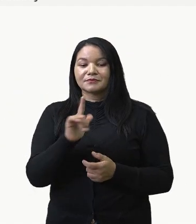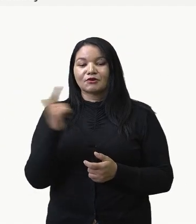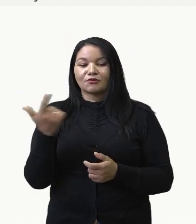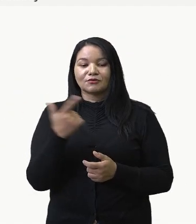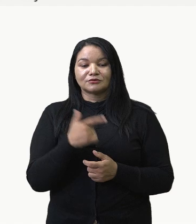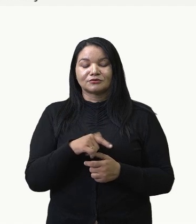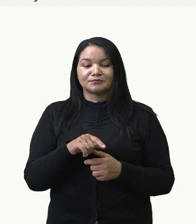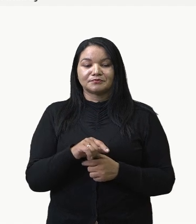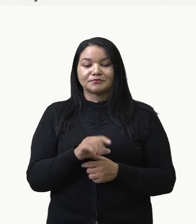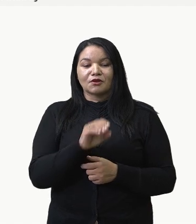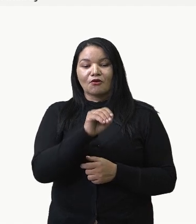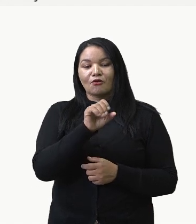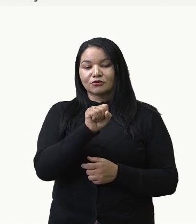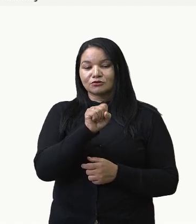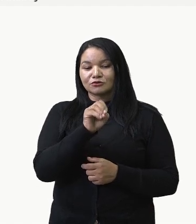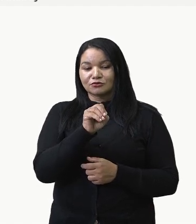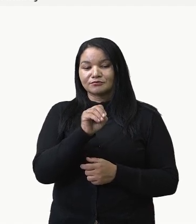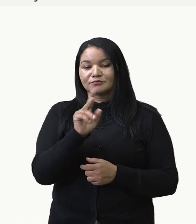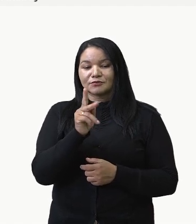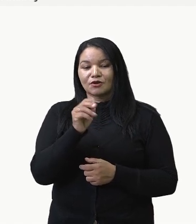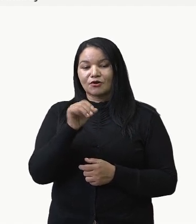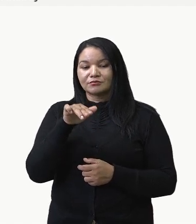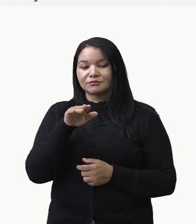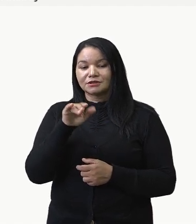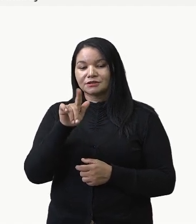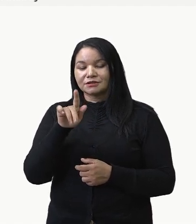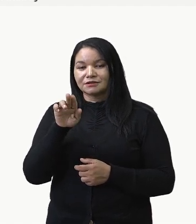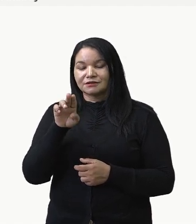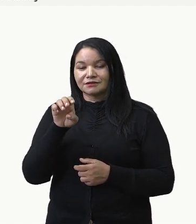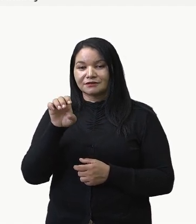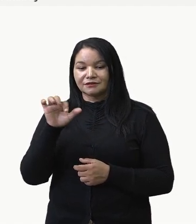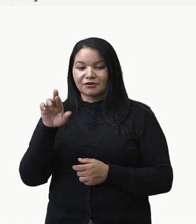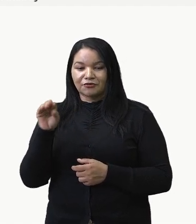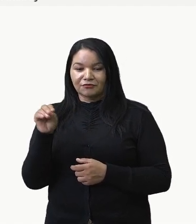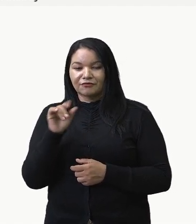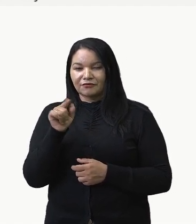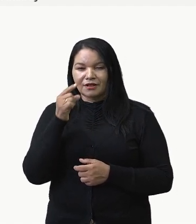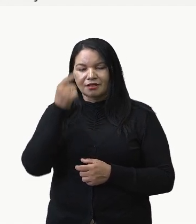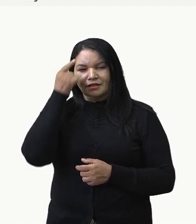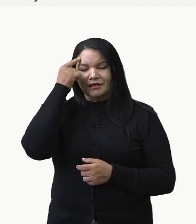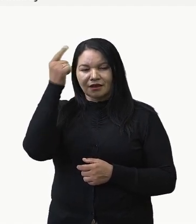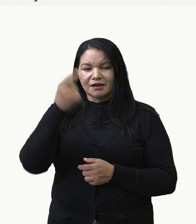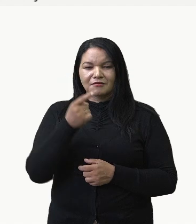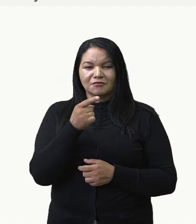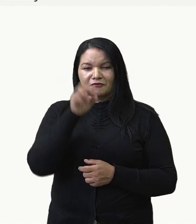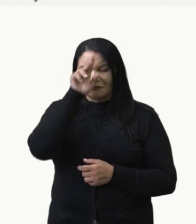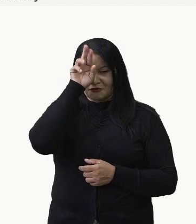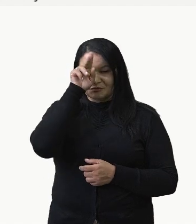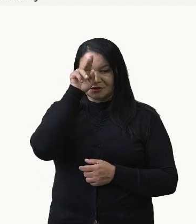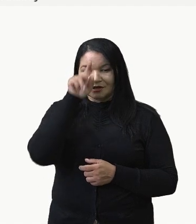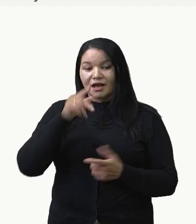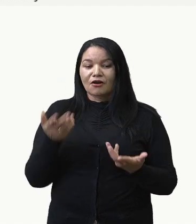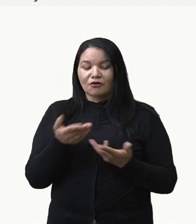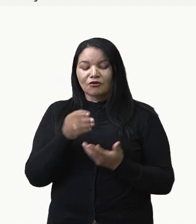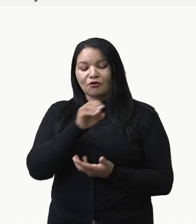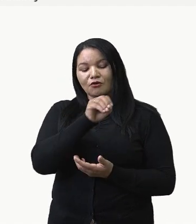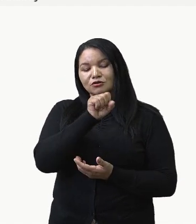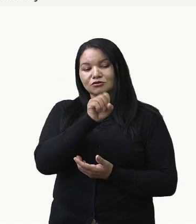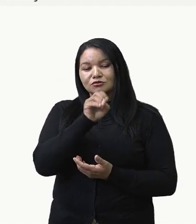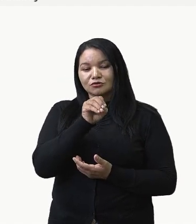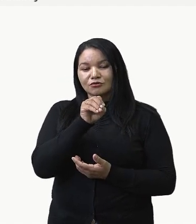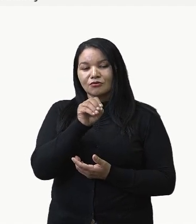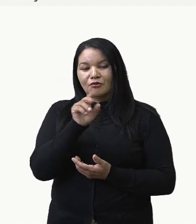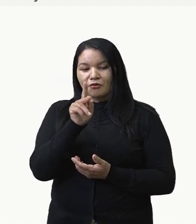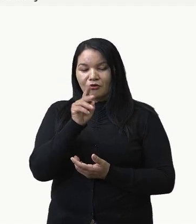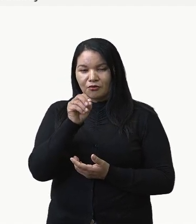Formigueiro já lembram que foi a a palavra formiga no espanhol ormiga e Formigueiro tem cara